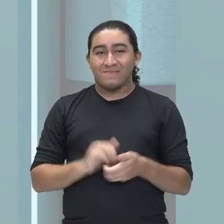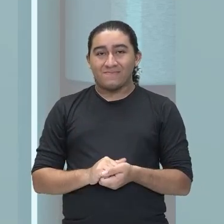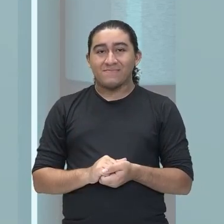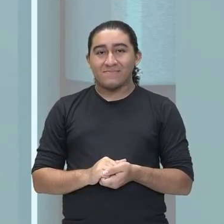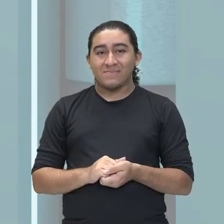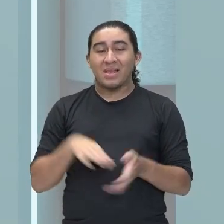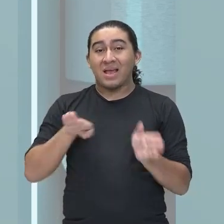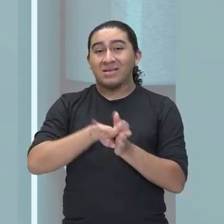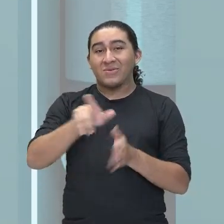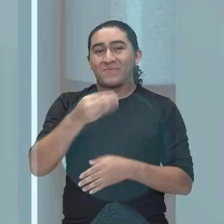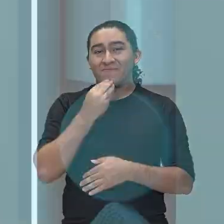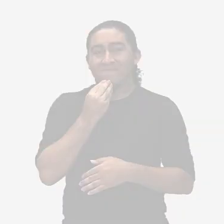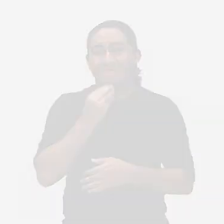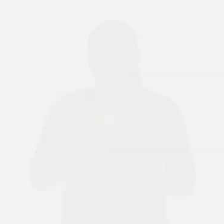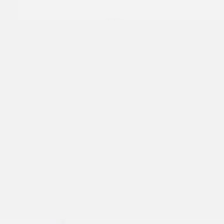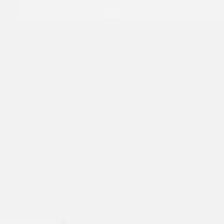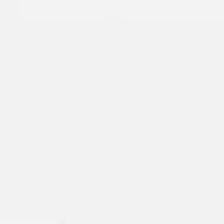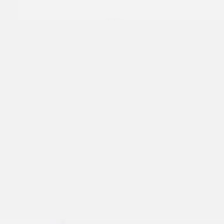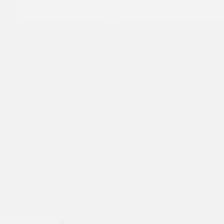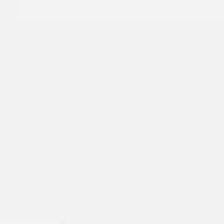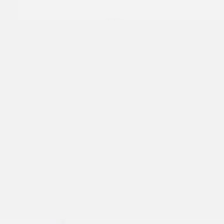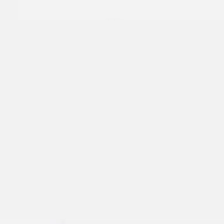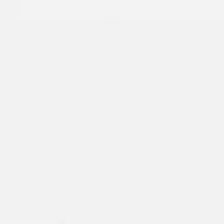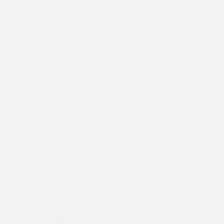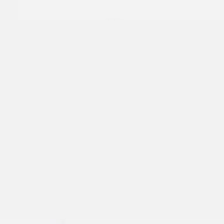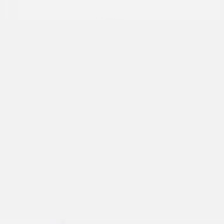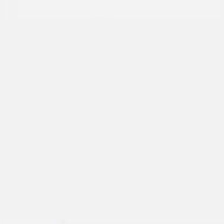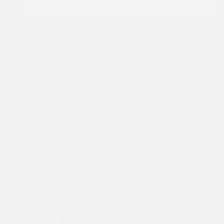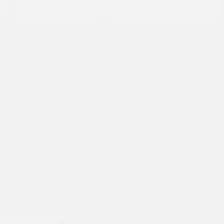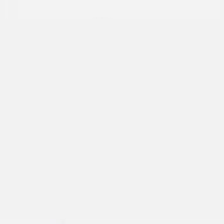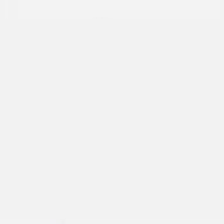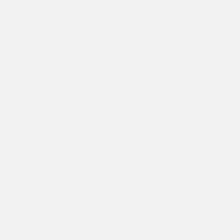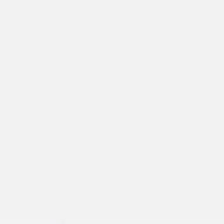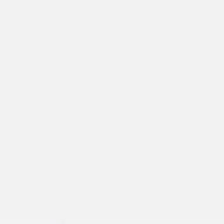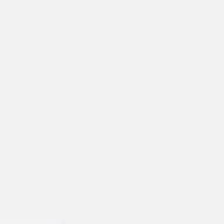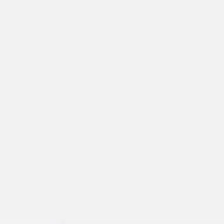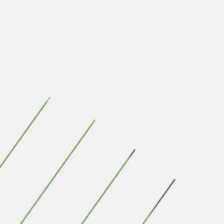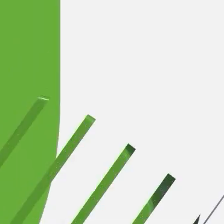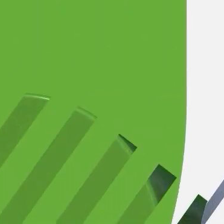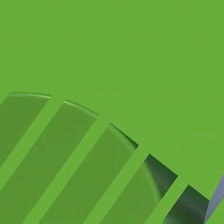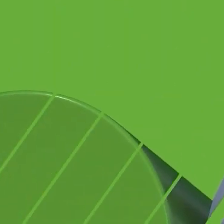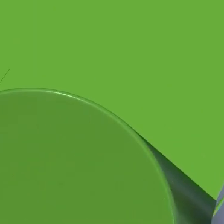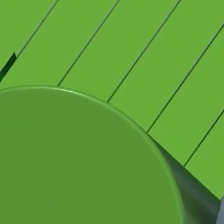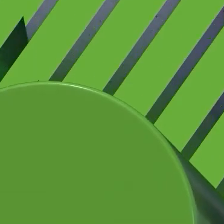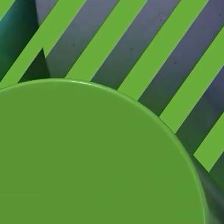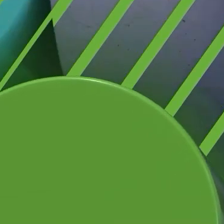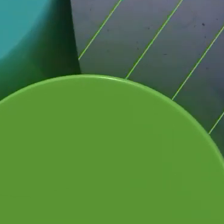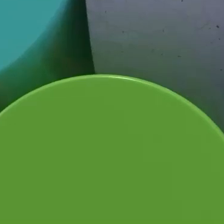e até a próxima.